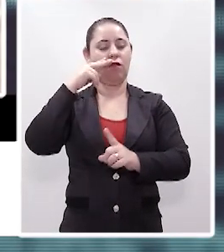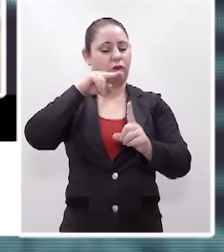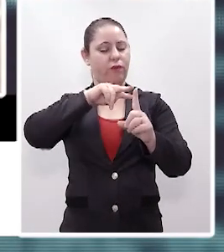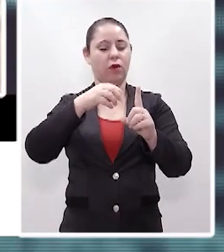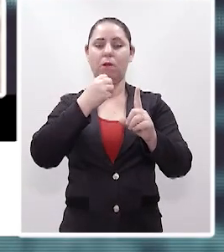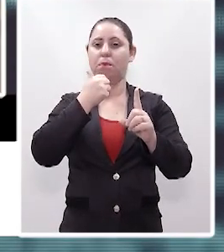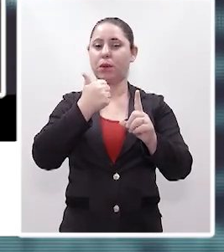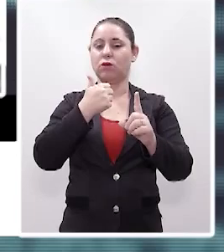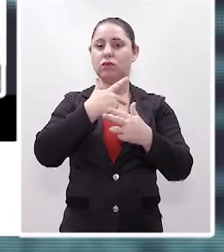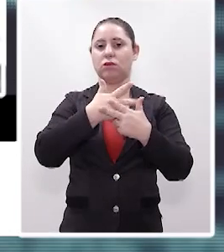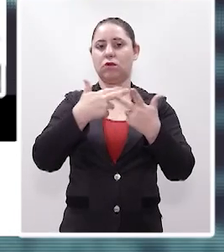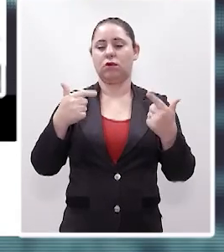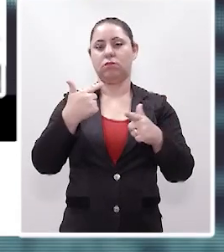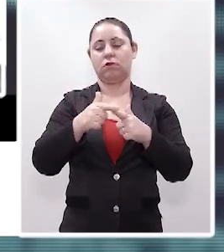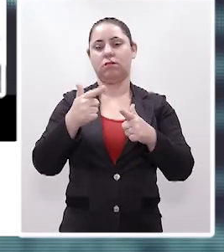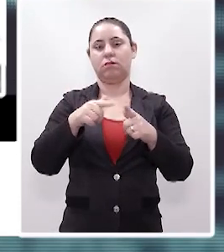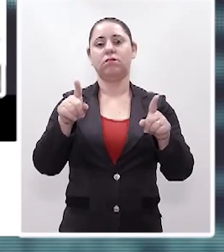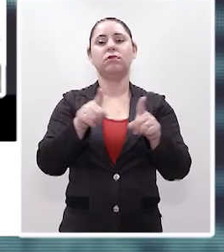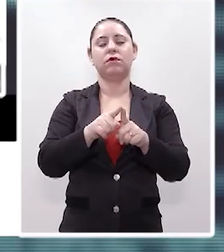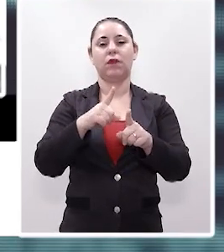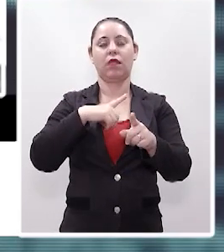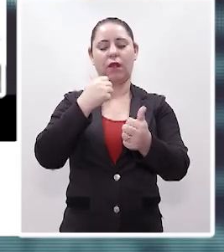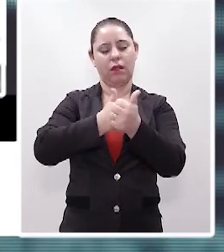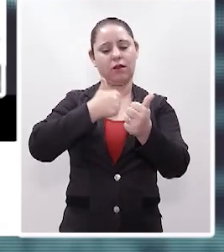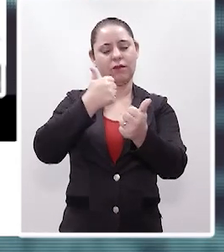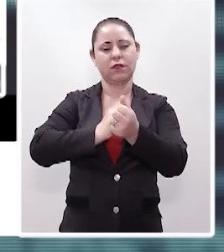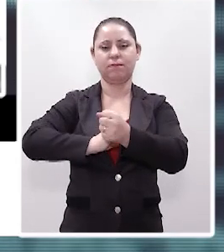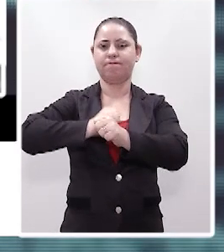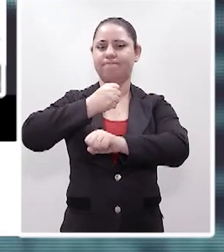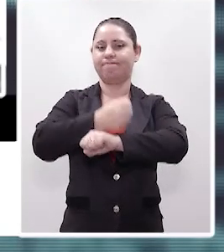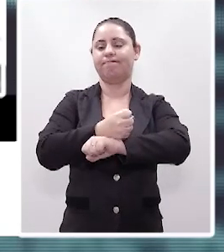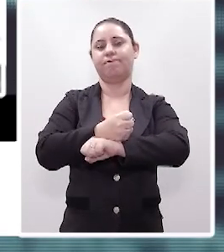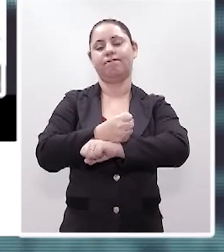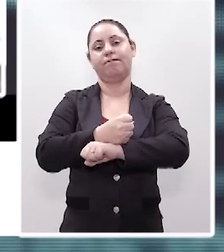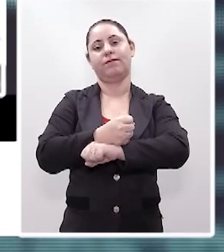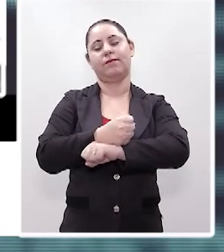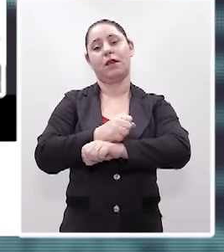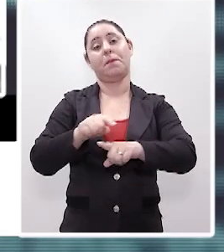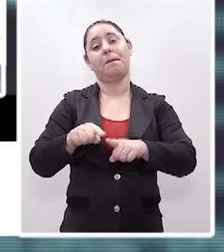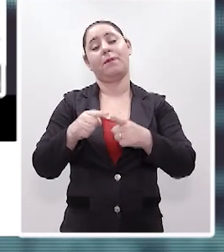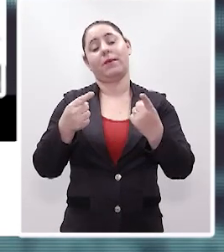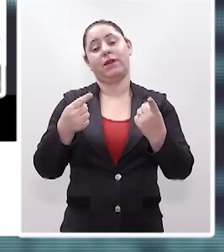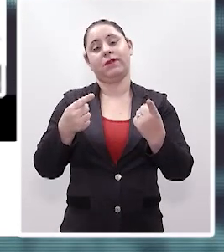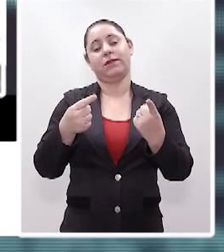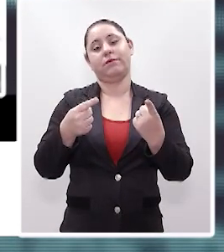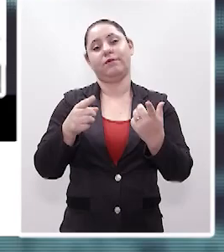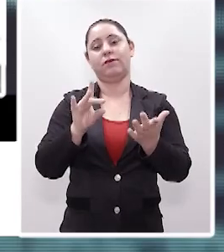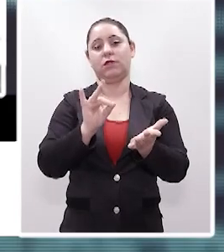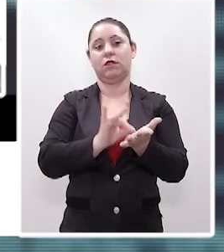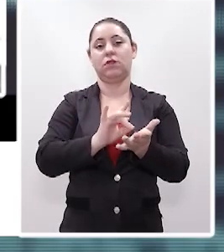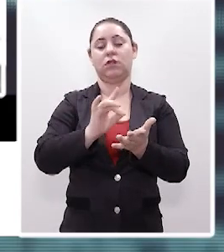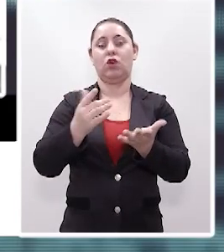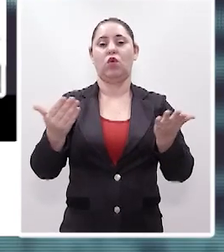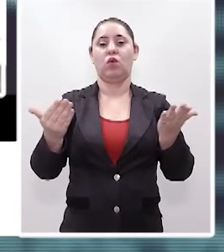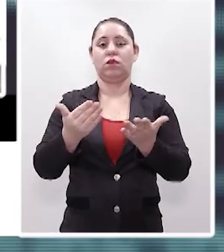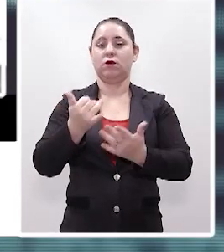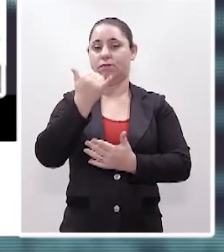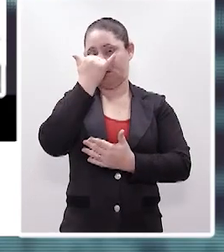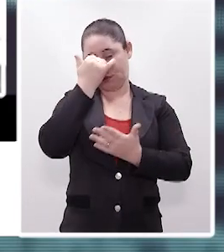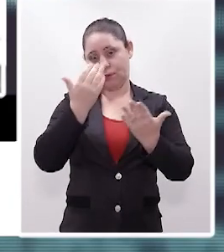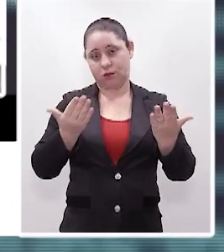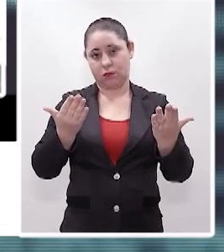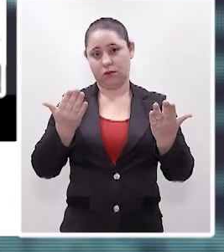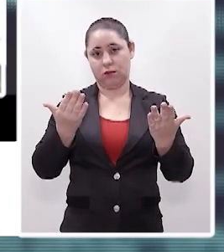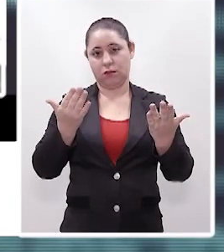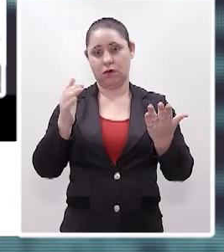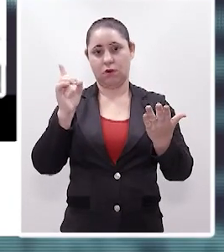ver o lado positivo das coisas, eu também tento fazer esse esforço sempre. Mas, claro, né, nós estamos,